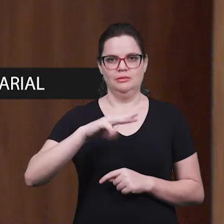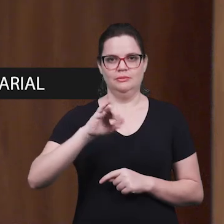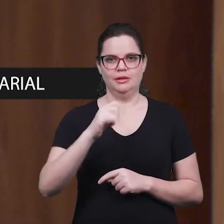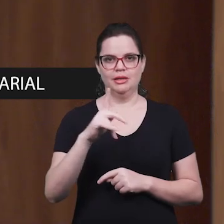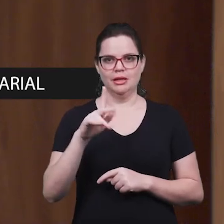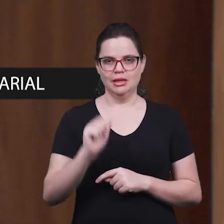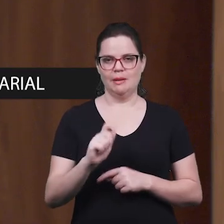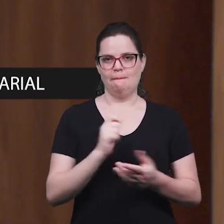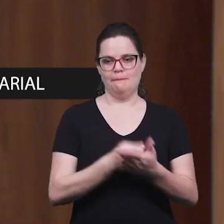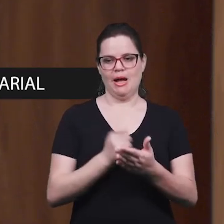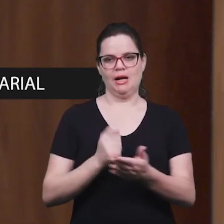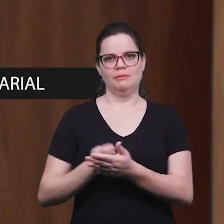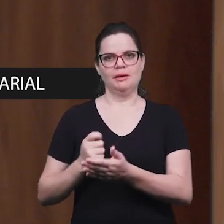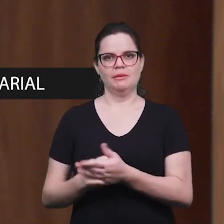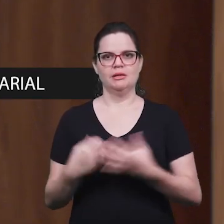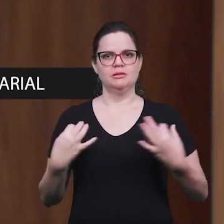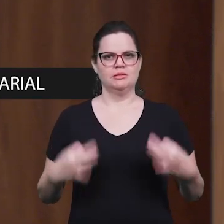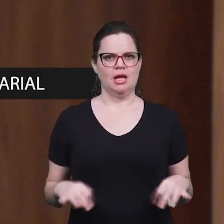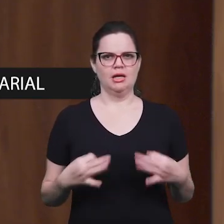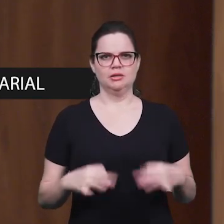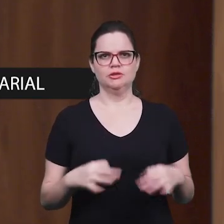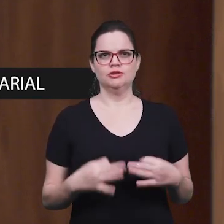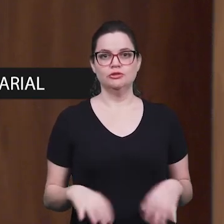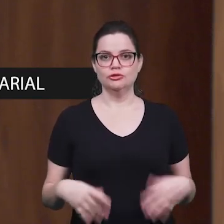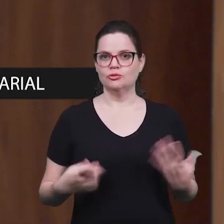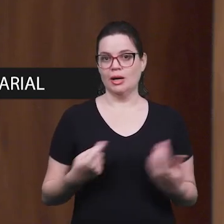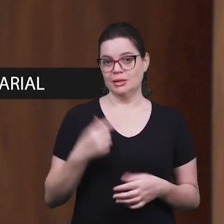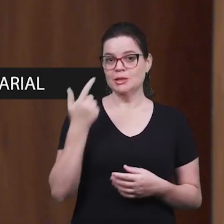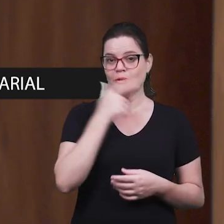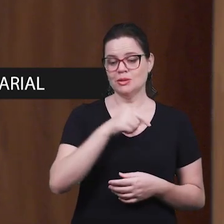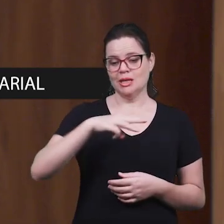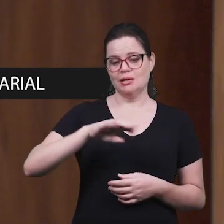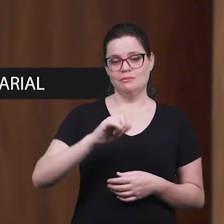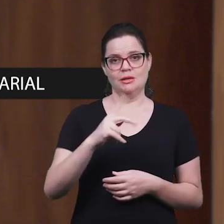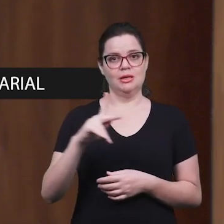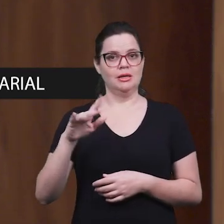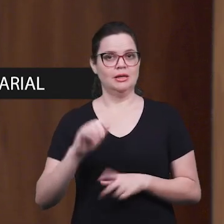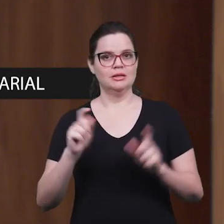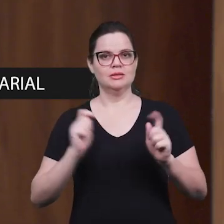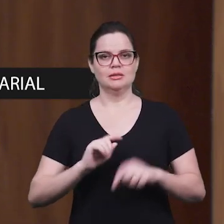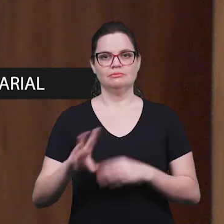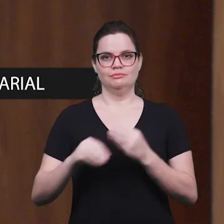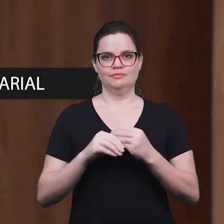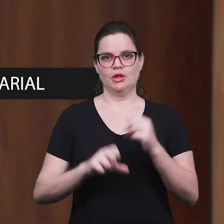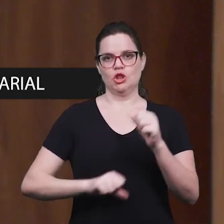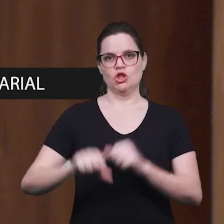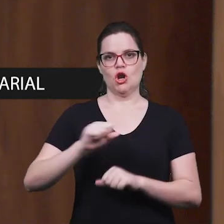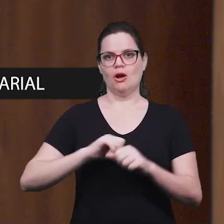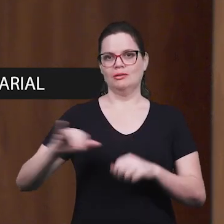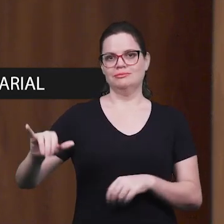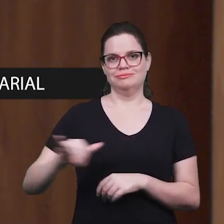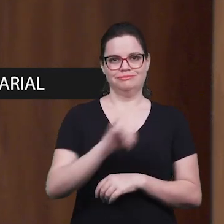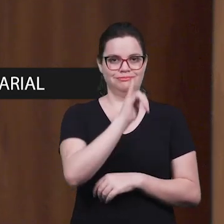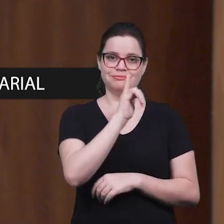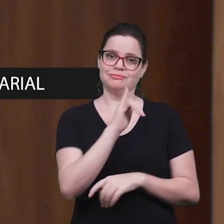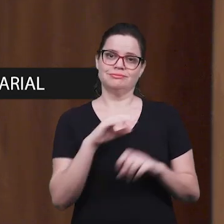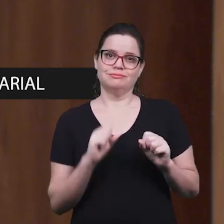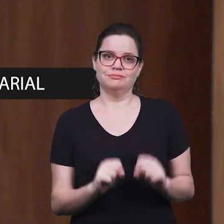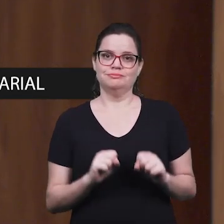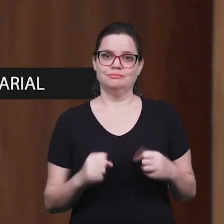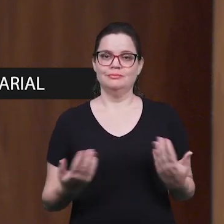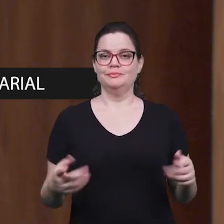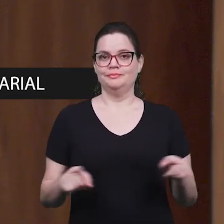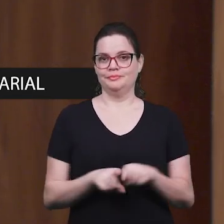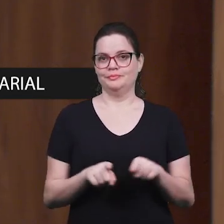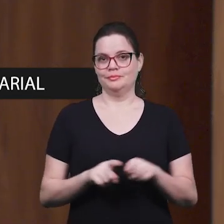o cartão direitinho, sempre à vista, sempre com a primeira, e aquilo que você acumulou de milhas você troca aí, às vezes por viagem, às